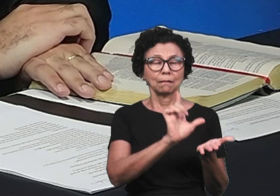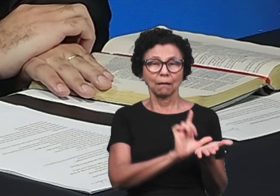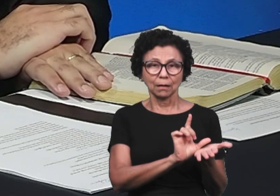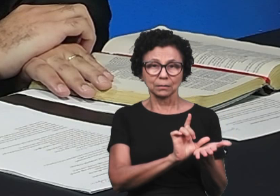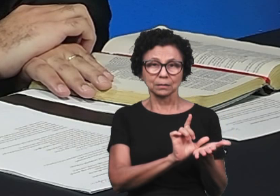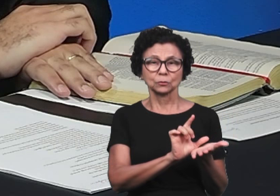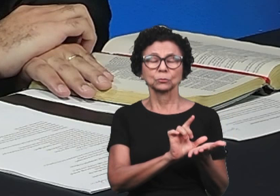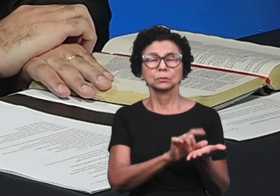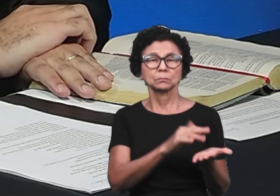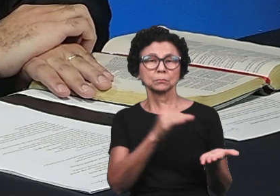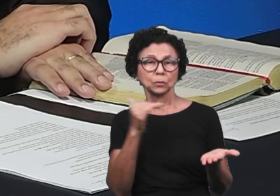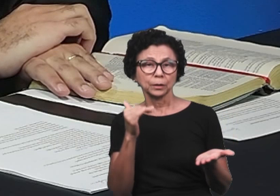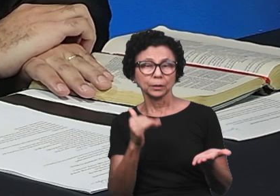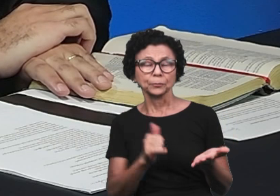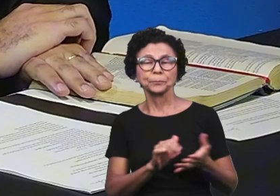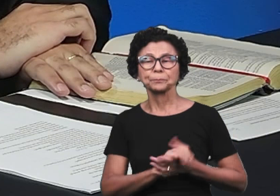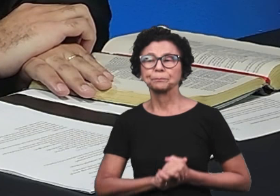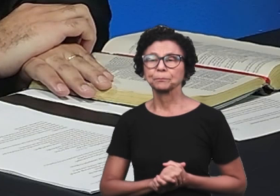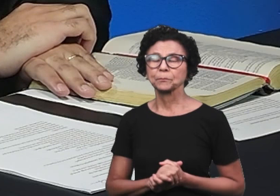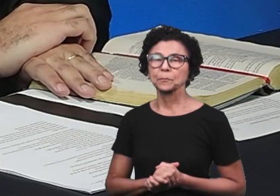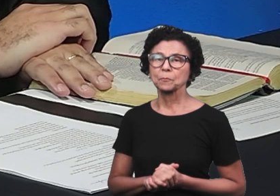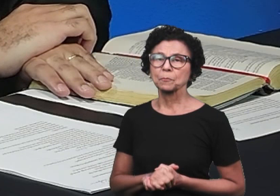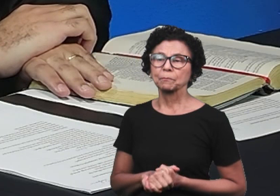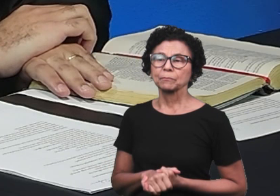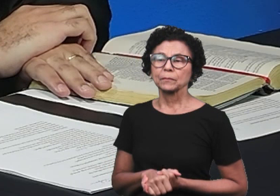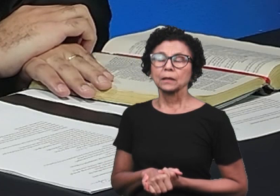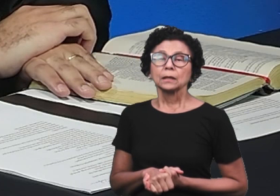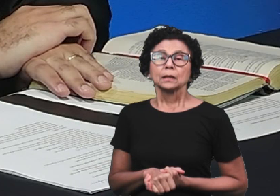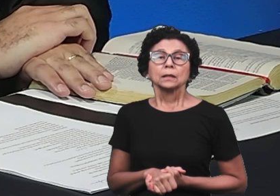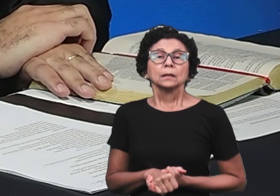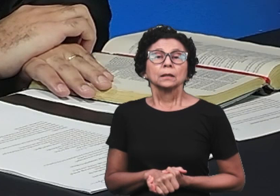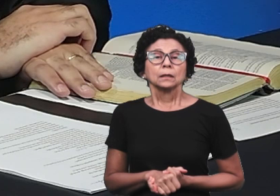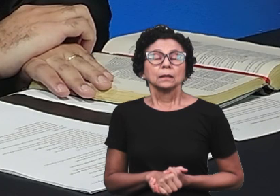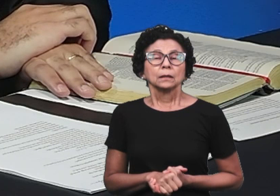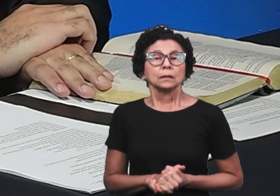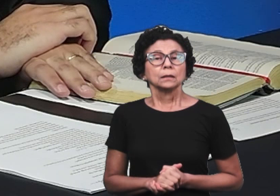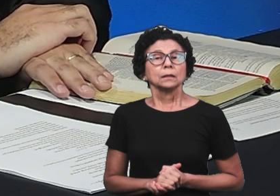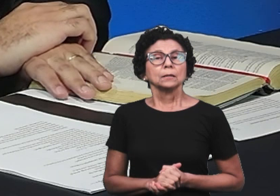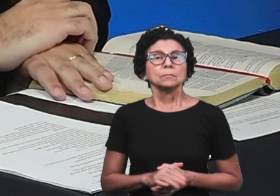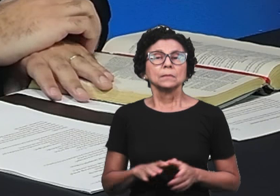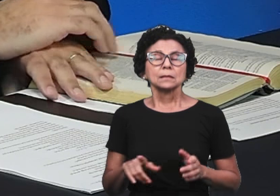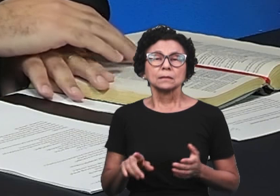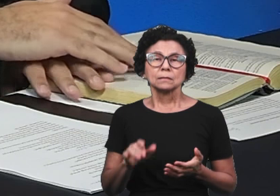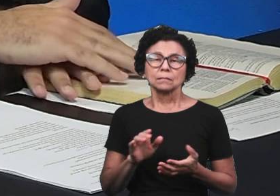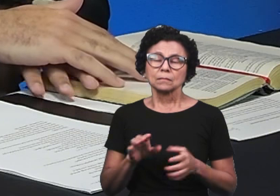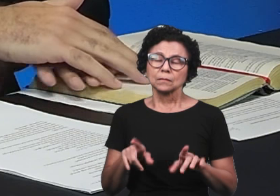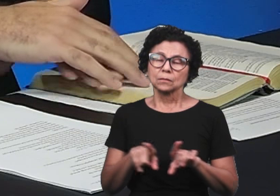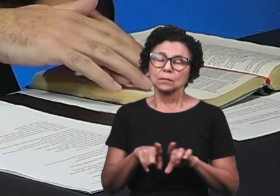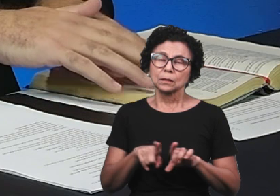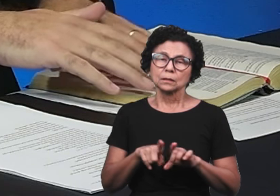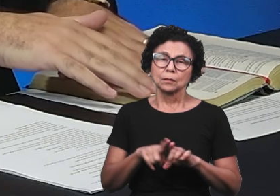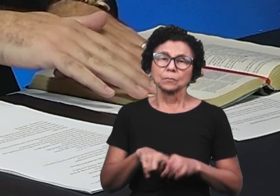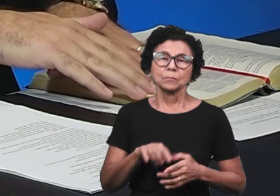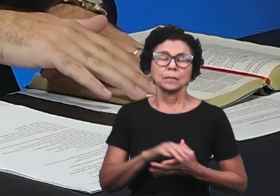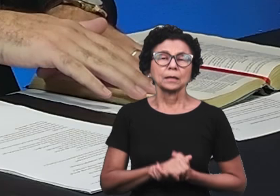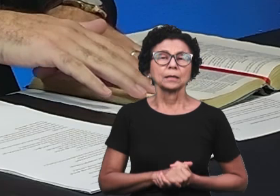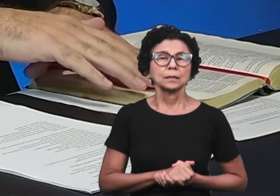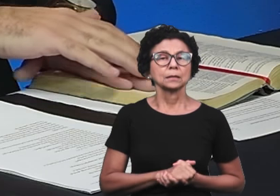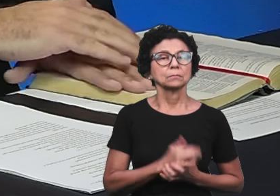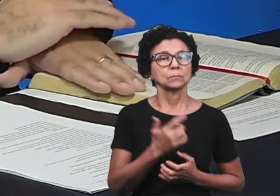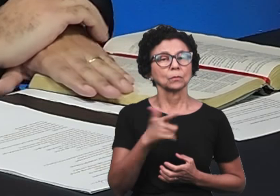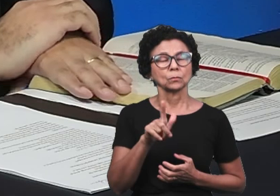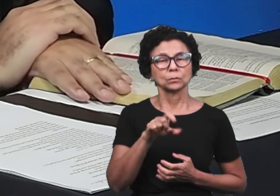mãe de Jesus. Os estudiosos, então, entendem que são mulheres